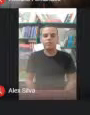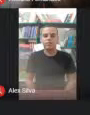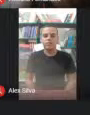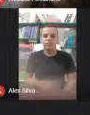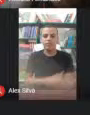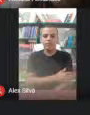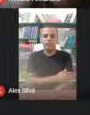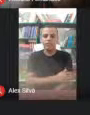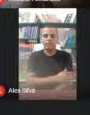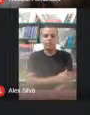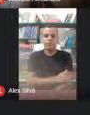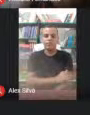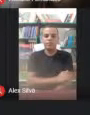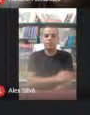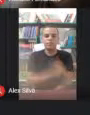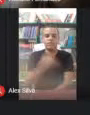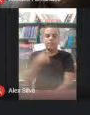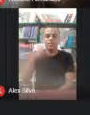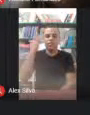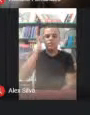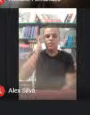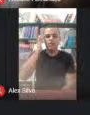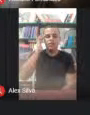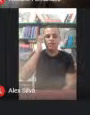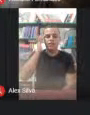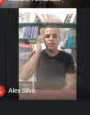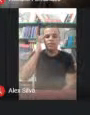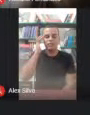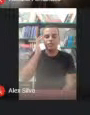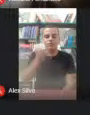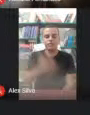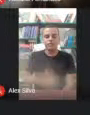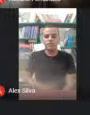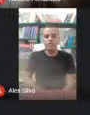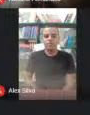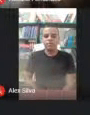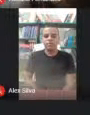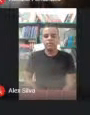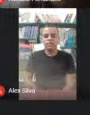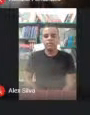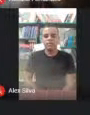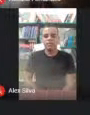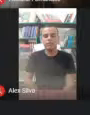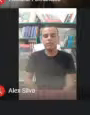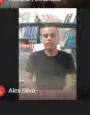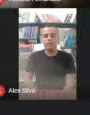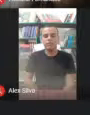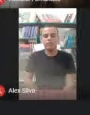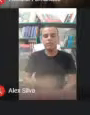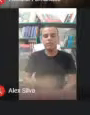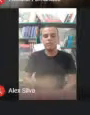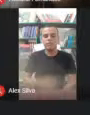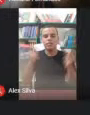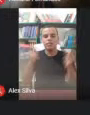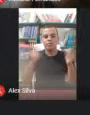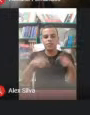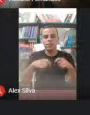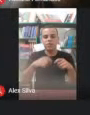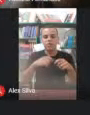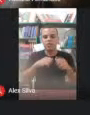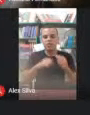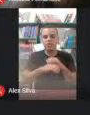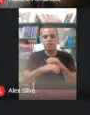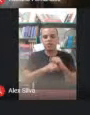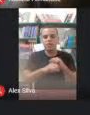Eu acho que, de repente, não sei... Vou tentar. A gente poderia colocar, né, Cristina? Aí, ó, agora